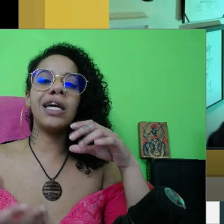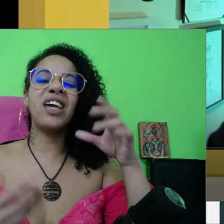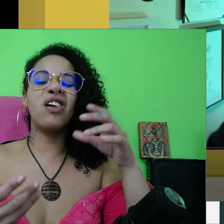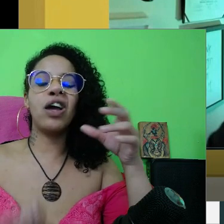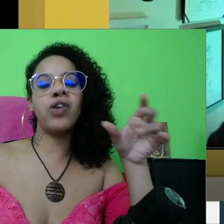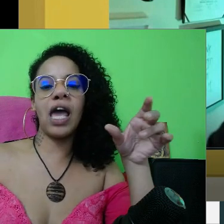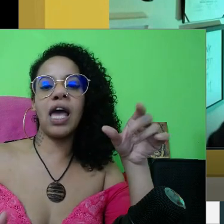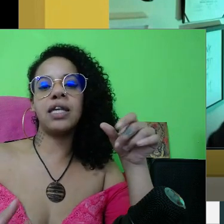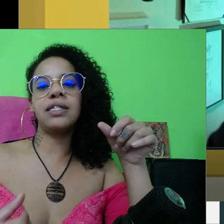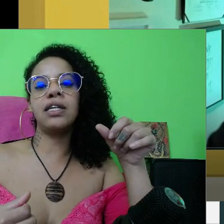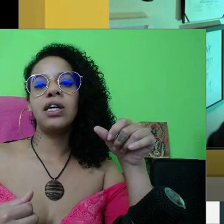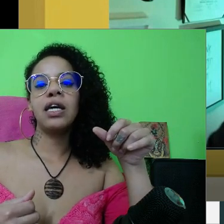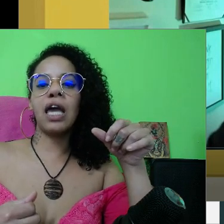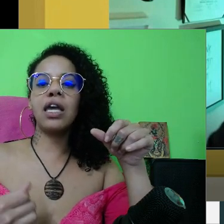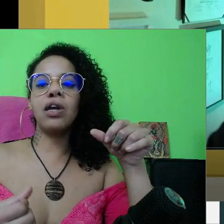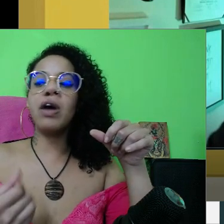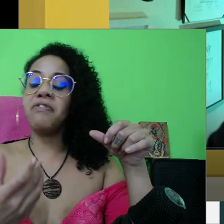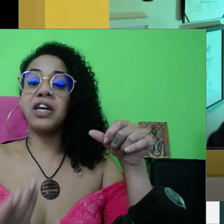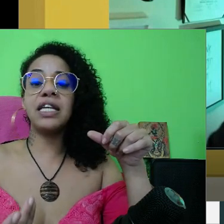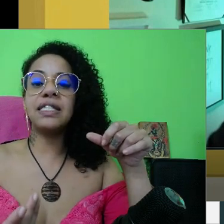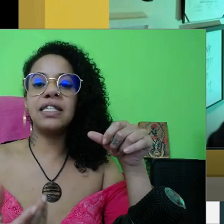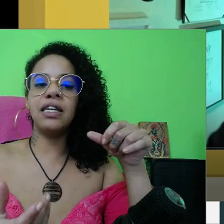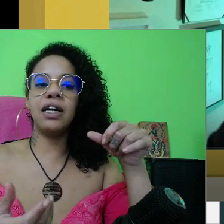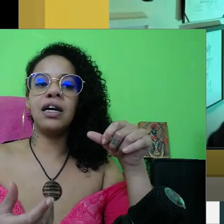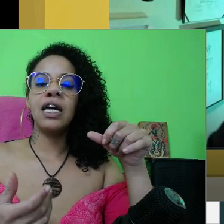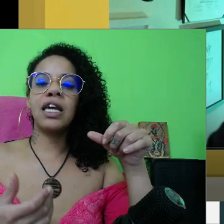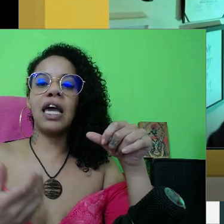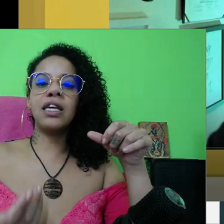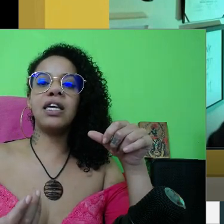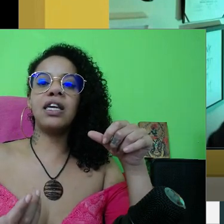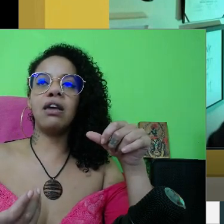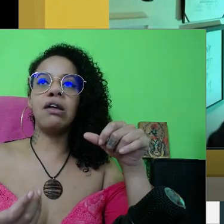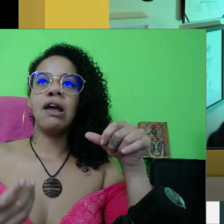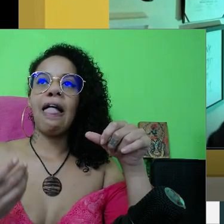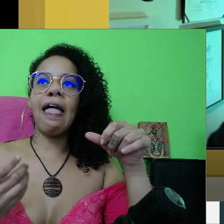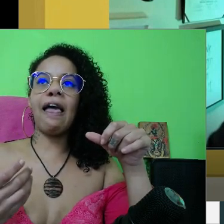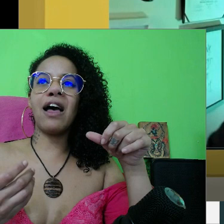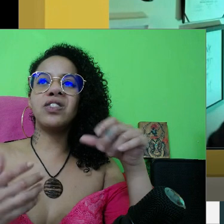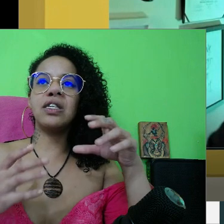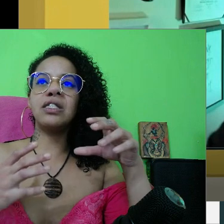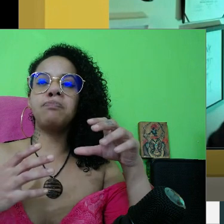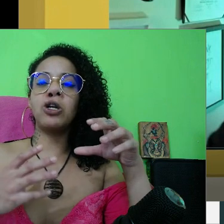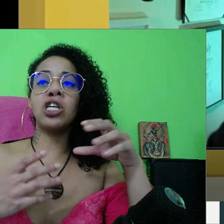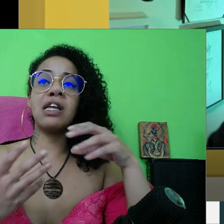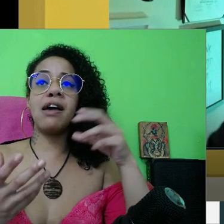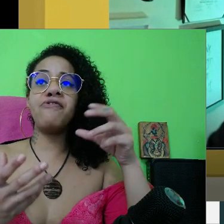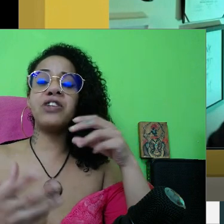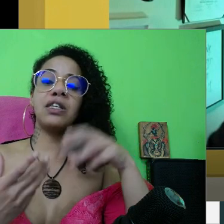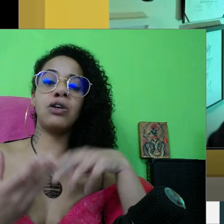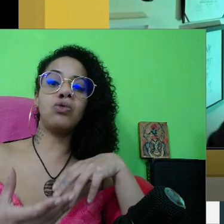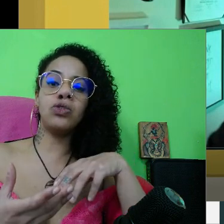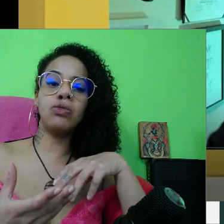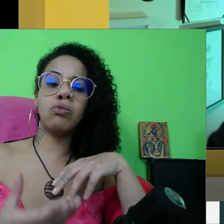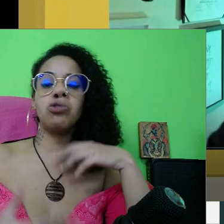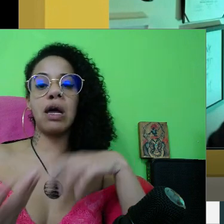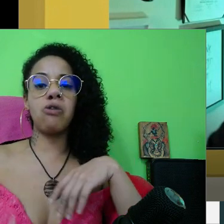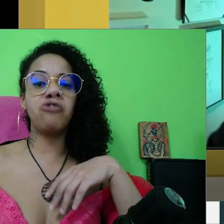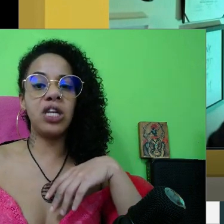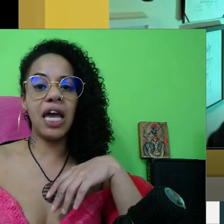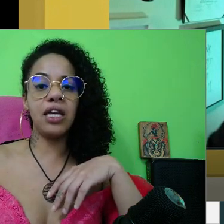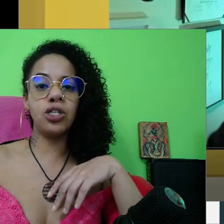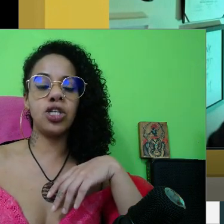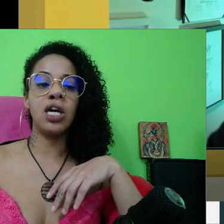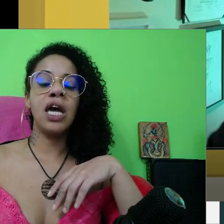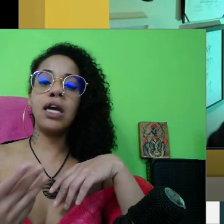não acolhe quem que não reconhece quem que não referencia quem que às vezes pode até fazer uso Quando